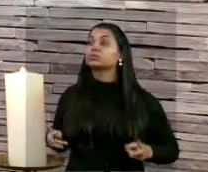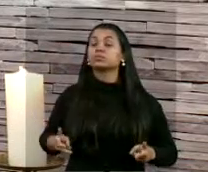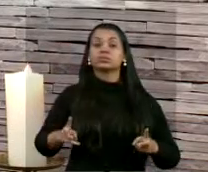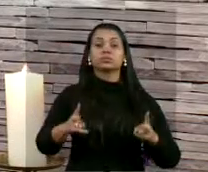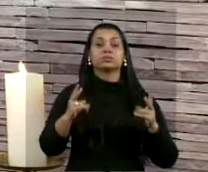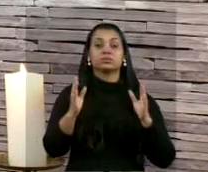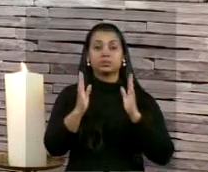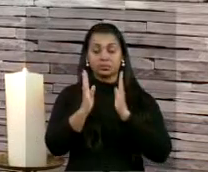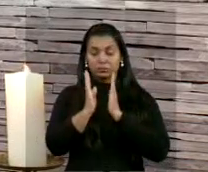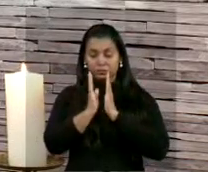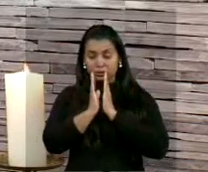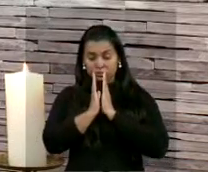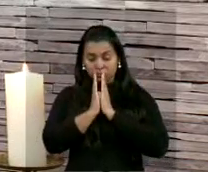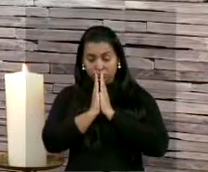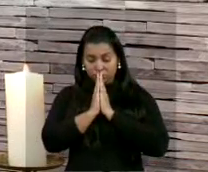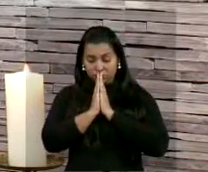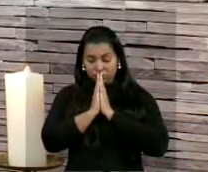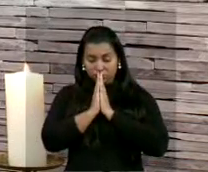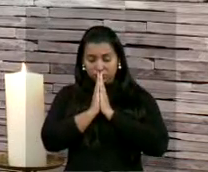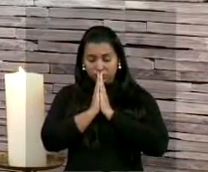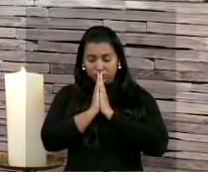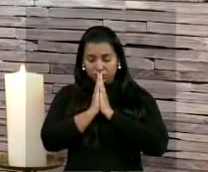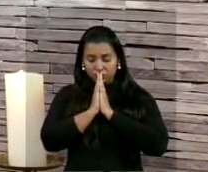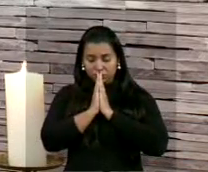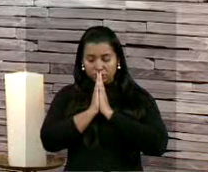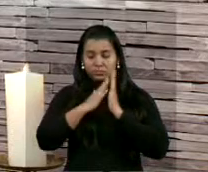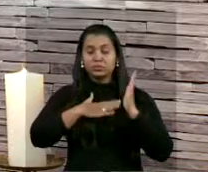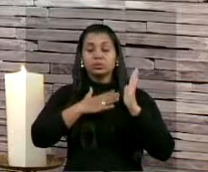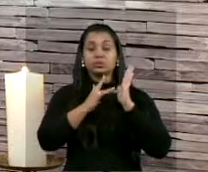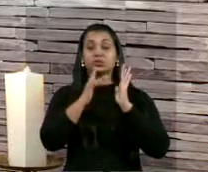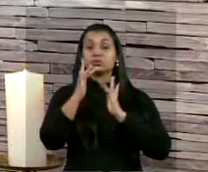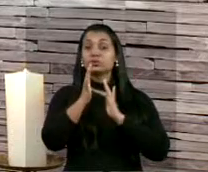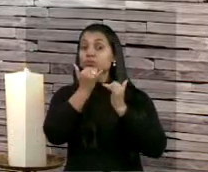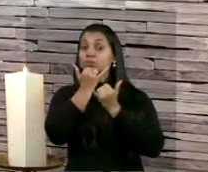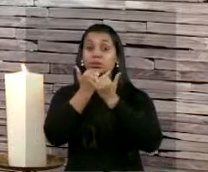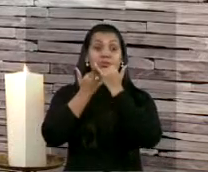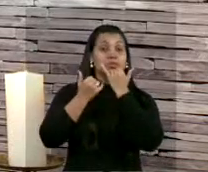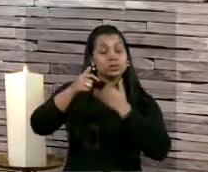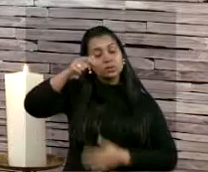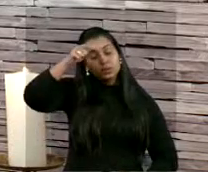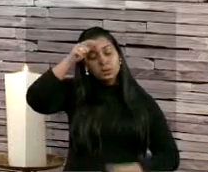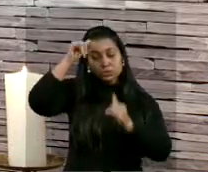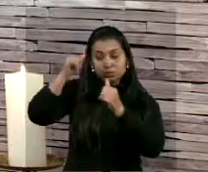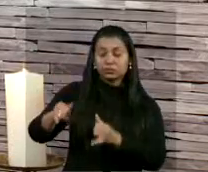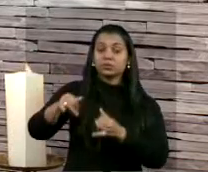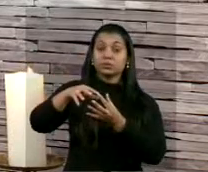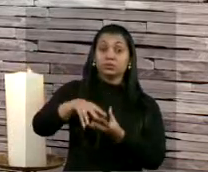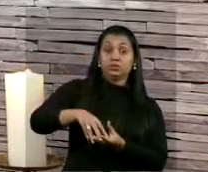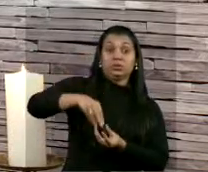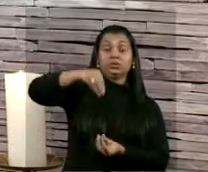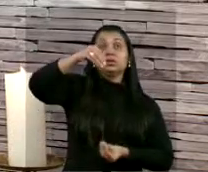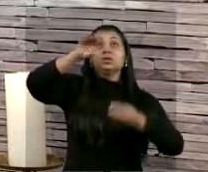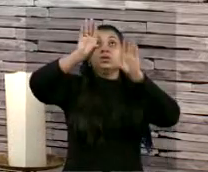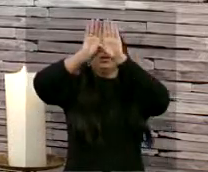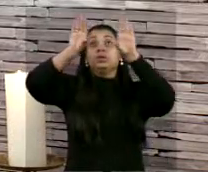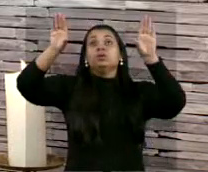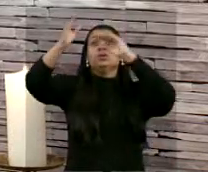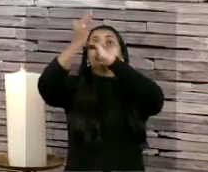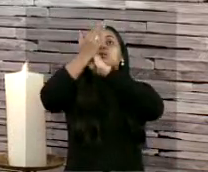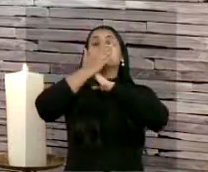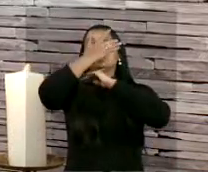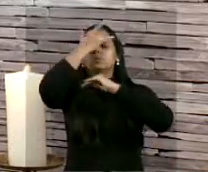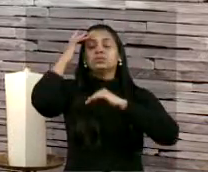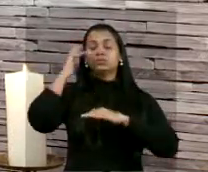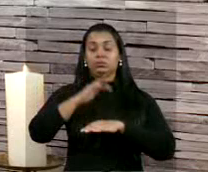no princípio, agora e sempre. Amém. Ó meu Jesus, perdoai-nos, livrai-nos do fogo do inferno, levai